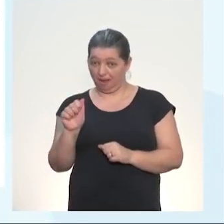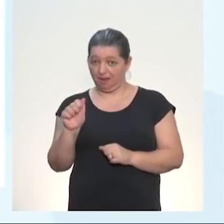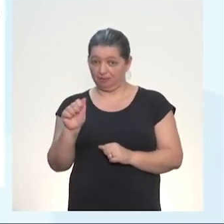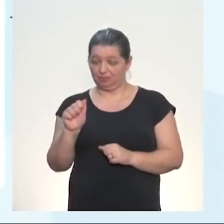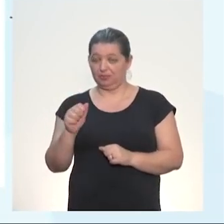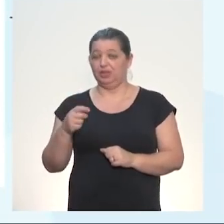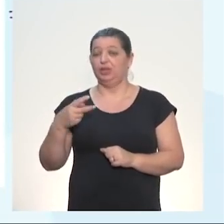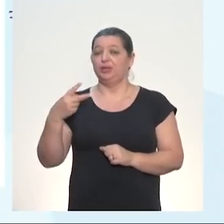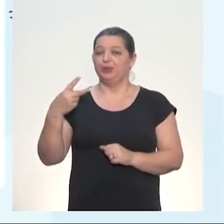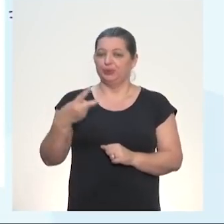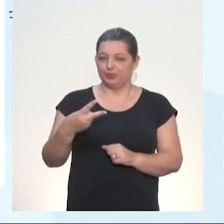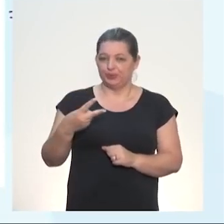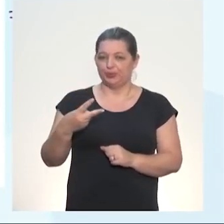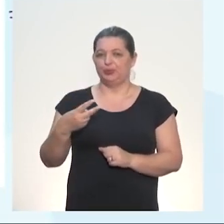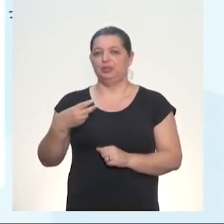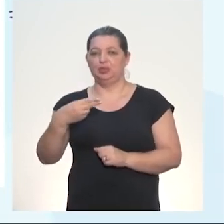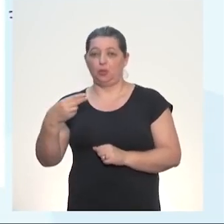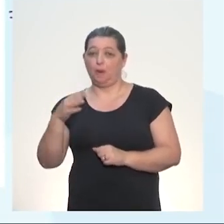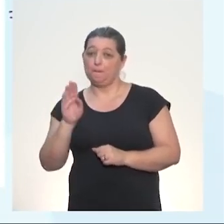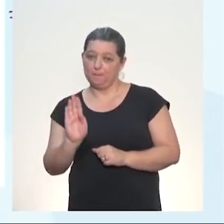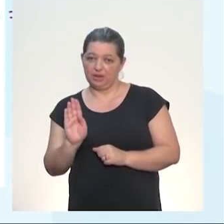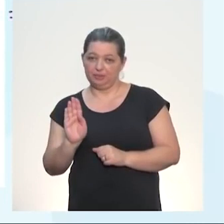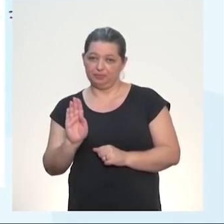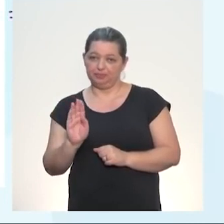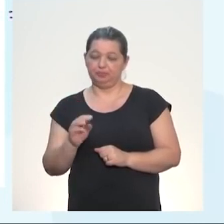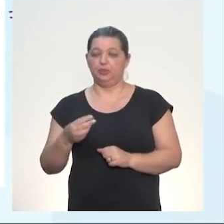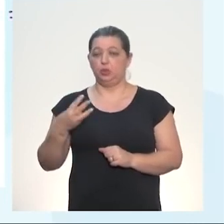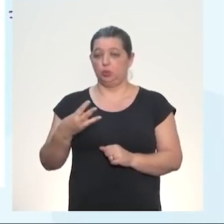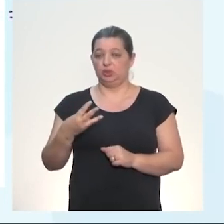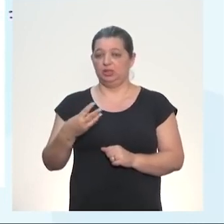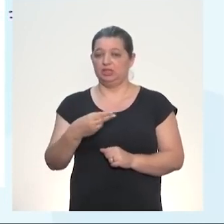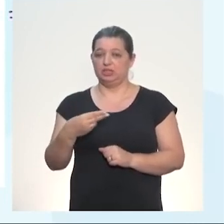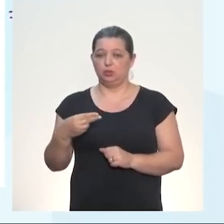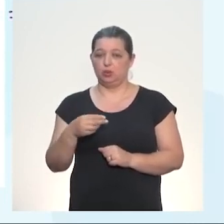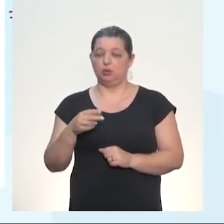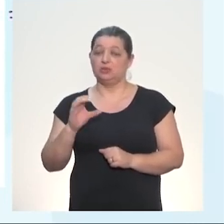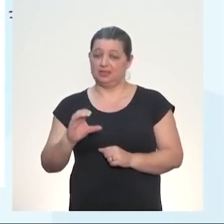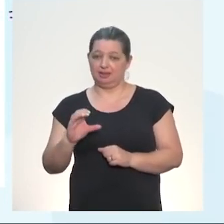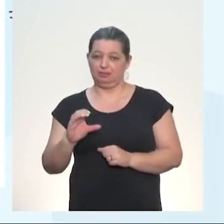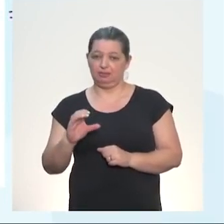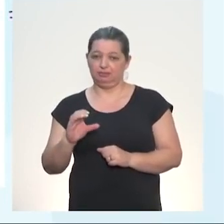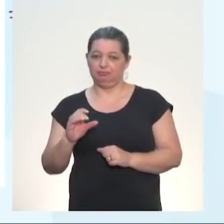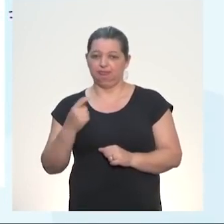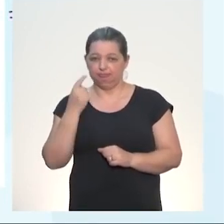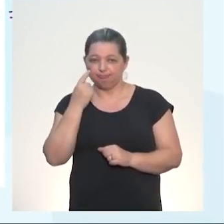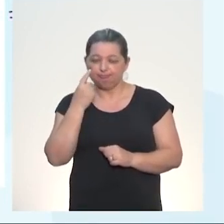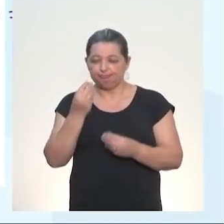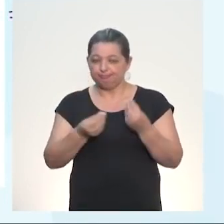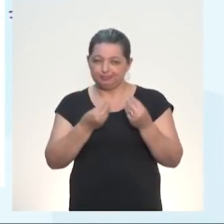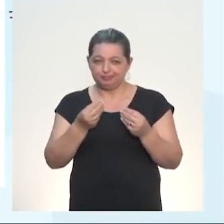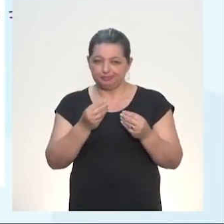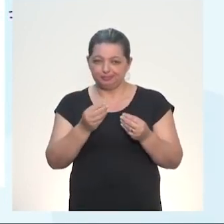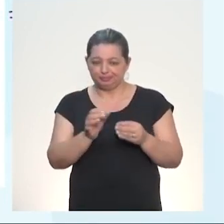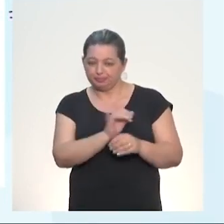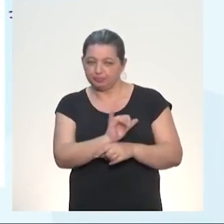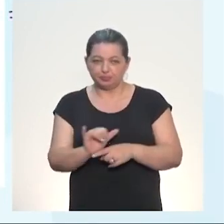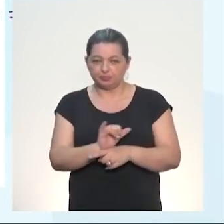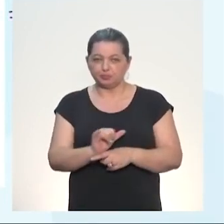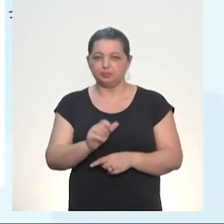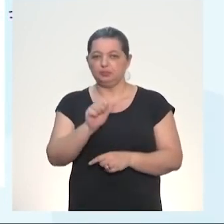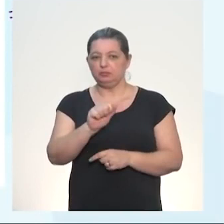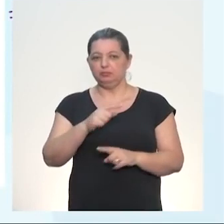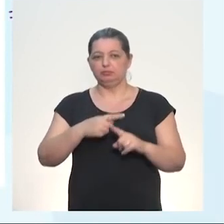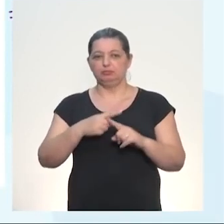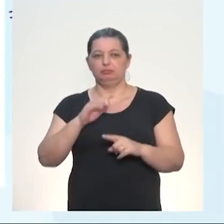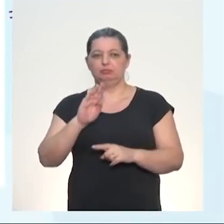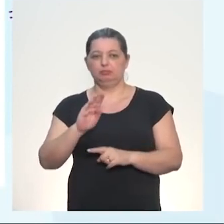ser o B. E os 3 metros, que são a altura, vão ser o C. E aí, eu vou trocar o A, o B e o C na fórmula do volume, que é A vezes B vezes